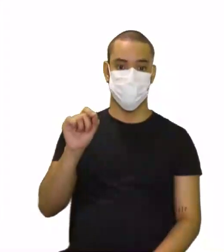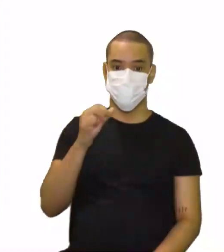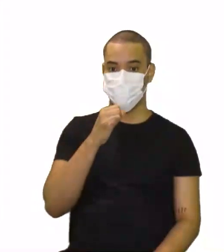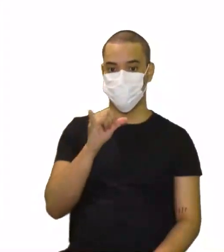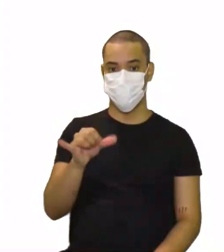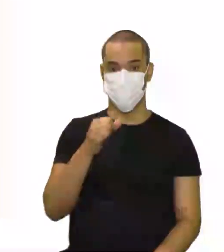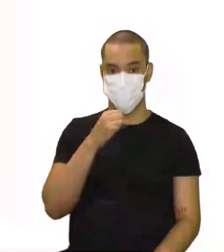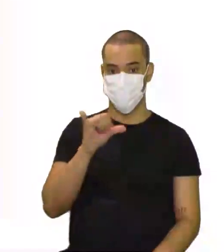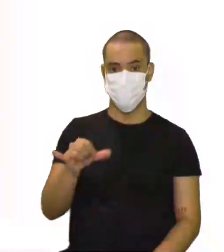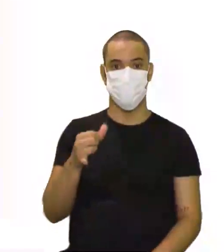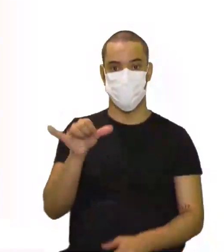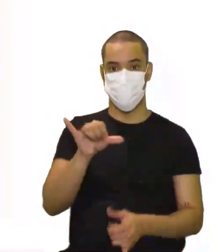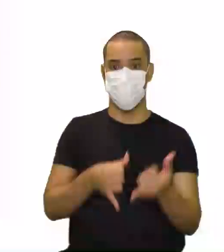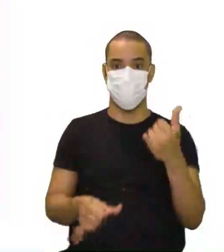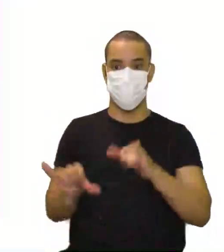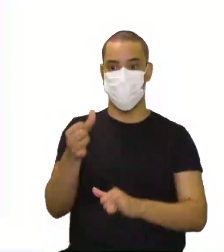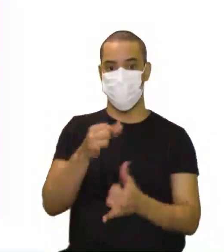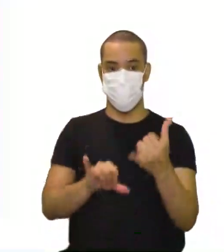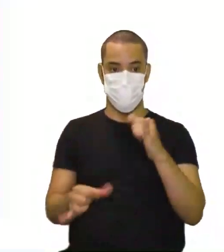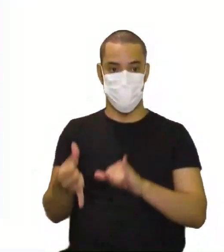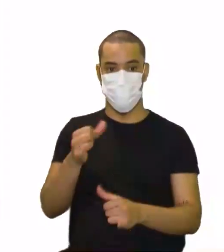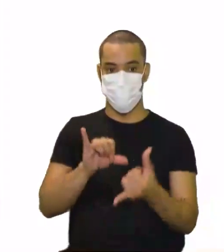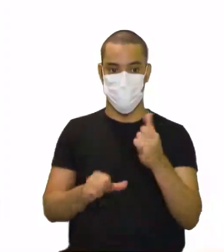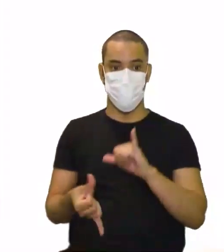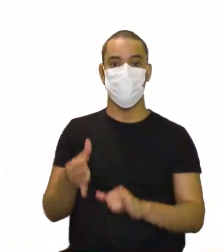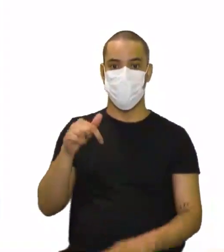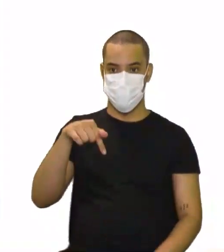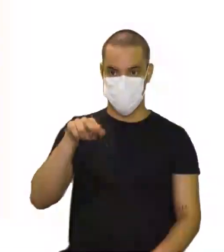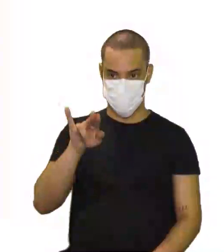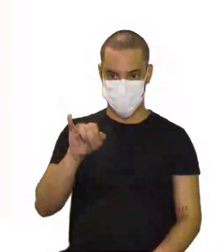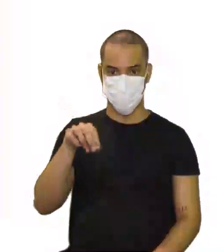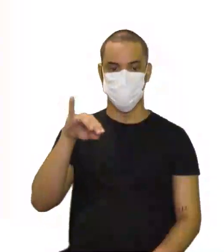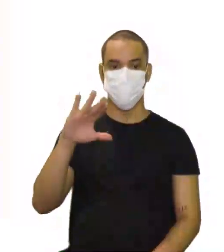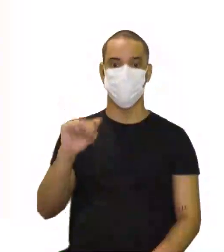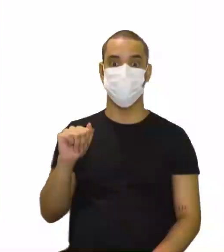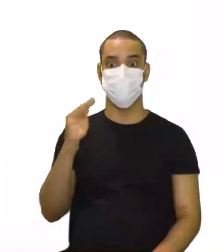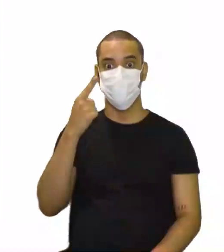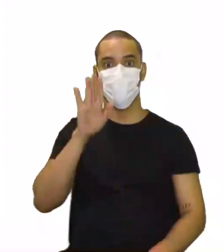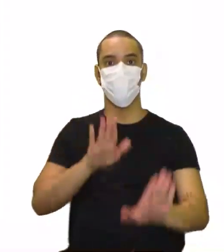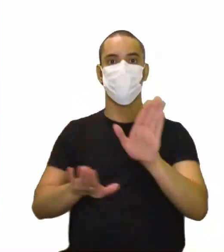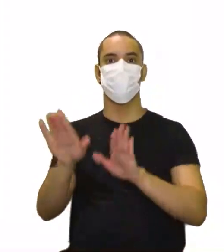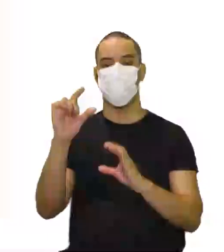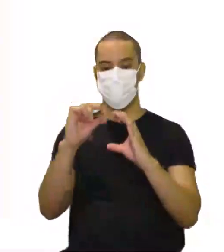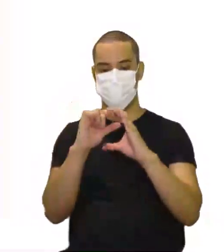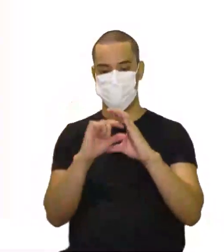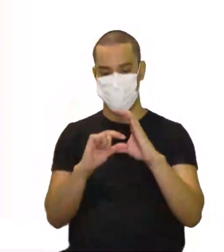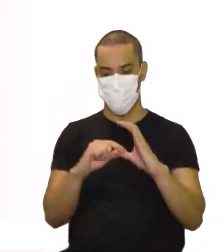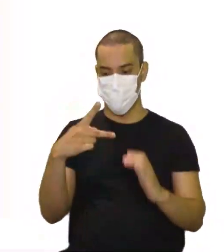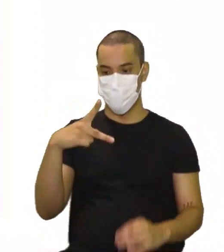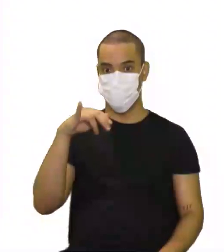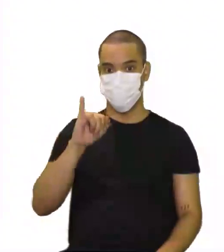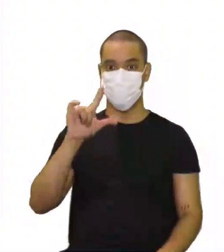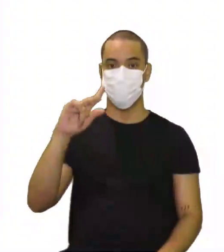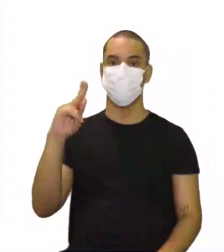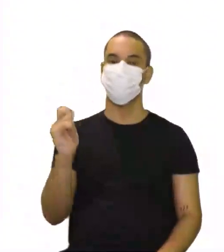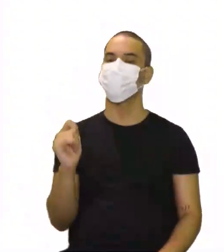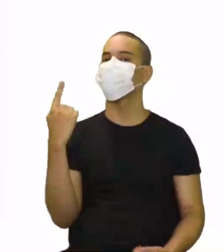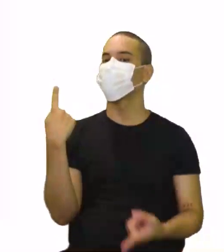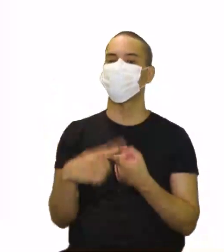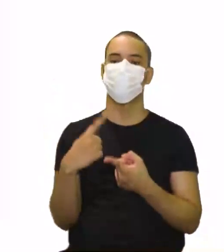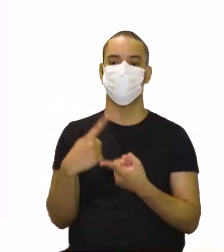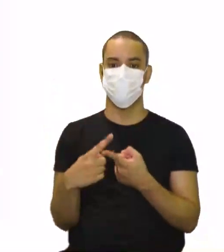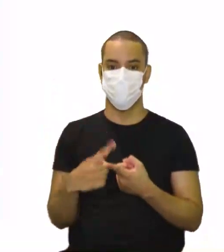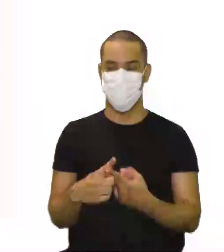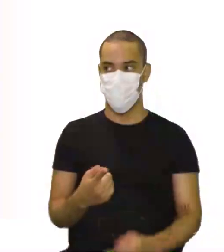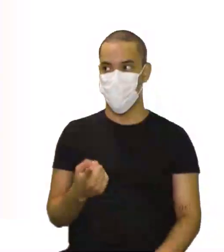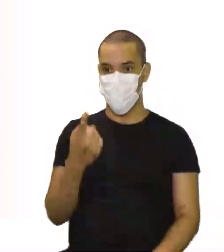Energia química. A pilha é energia química. Tem que até tomar cuidado em relação a pilhas.